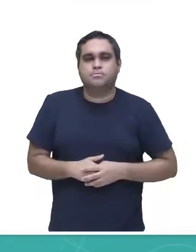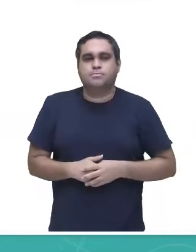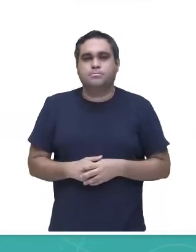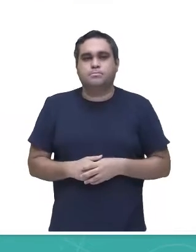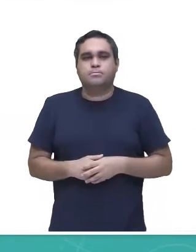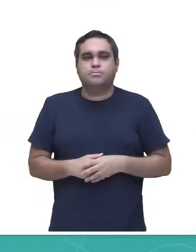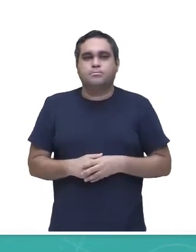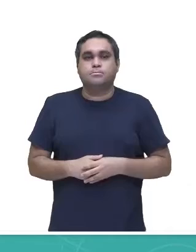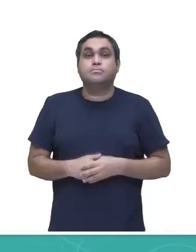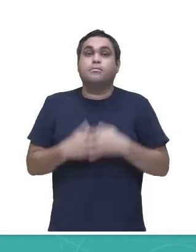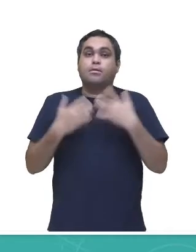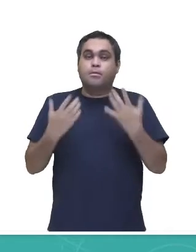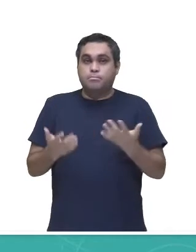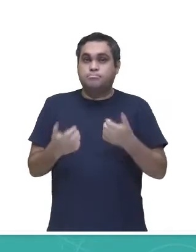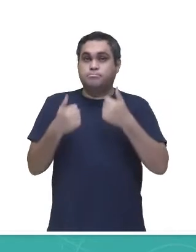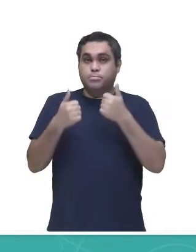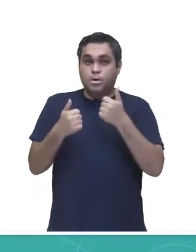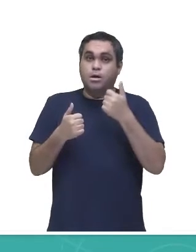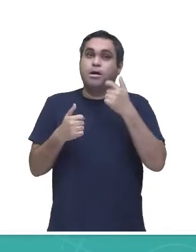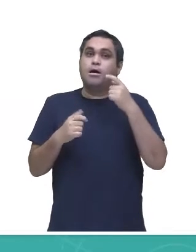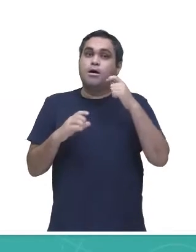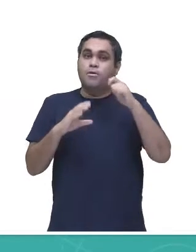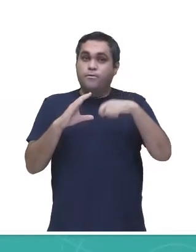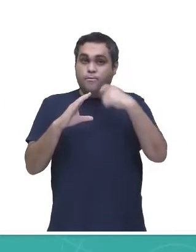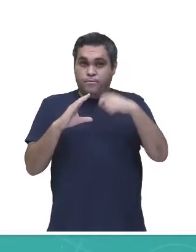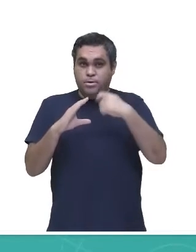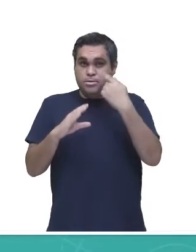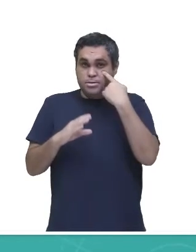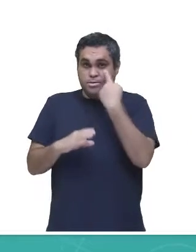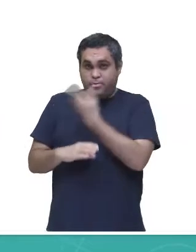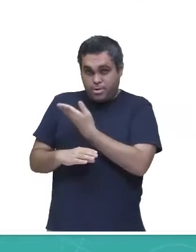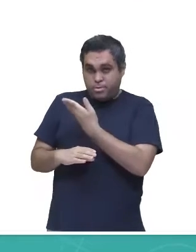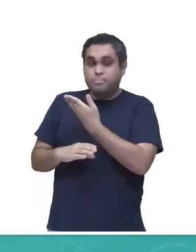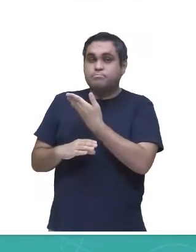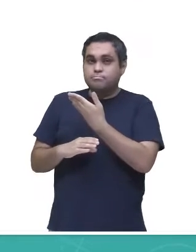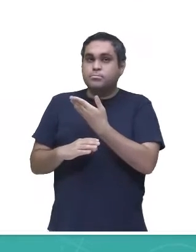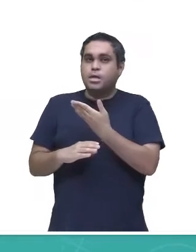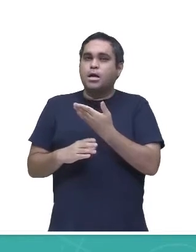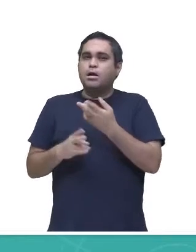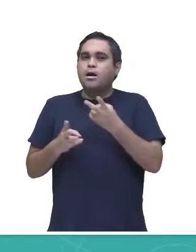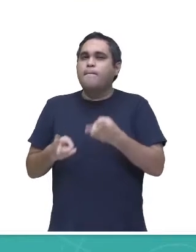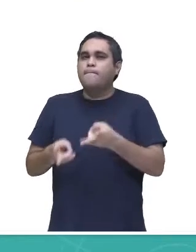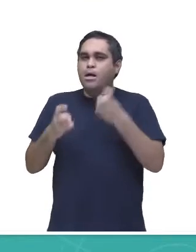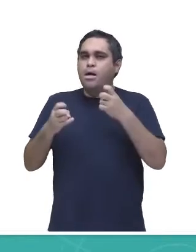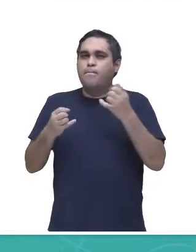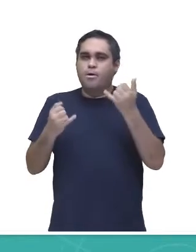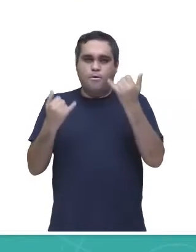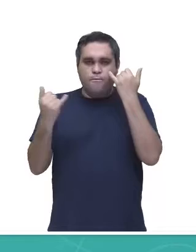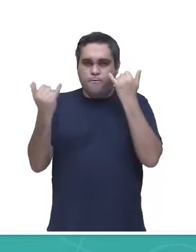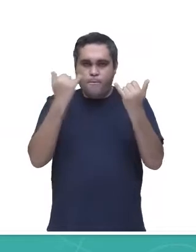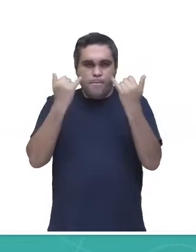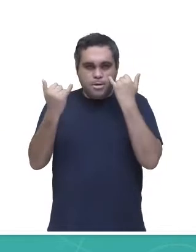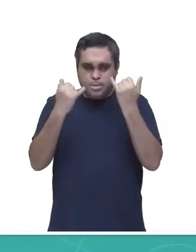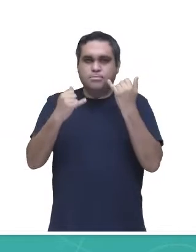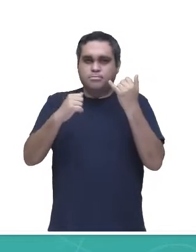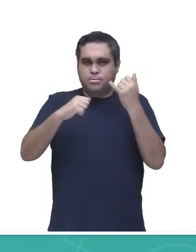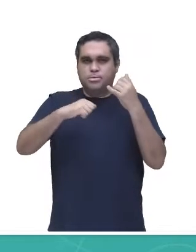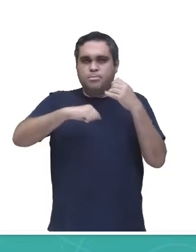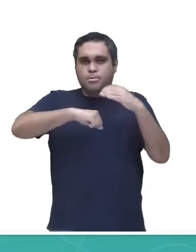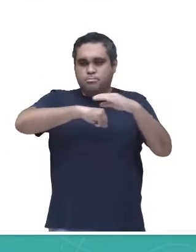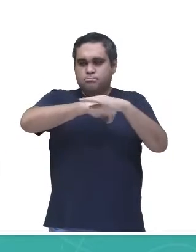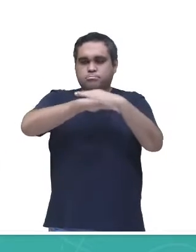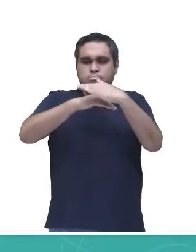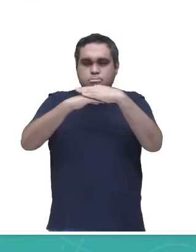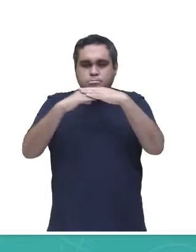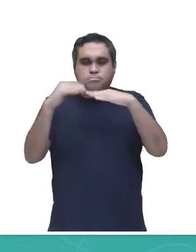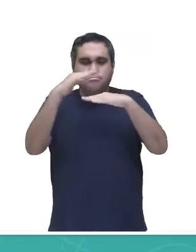Muito bem, então nesse vídeo aí com a professora Roberta, né, a gente pôde ver um pouco mais de informações sobre as camadas da pele, né, e também